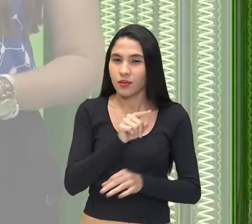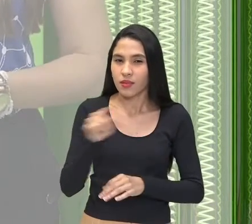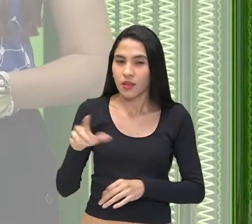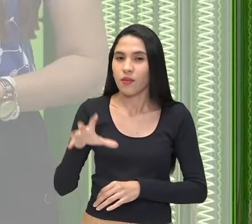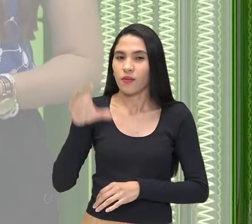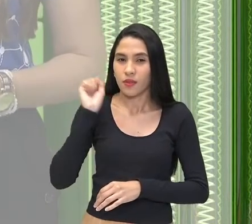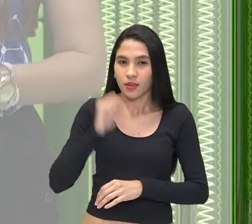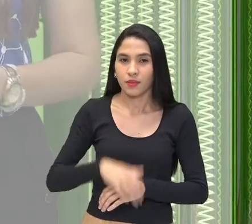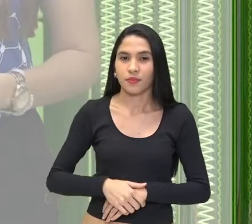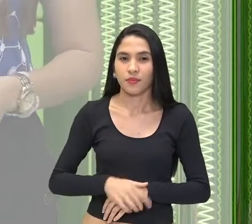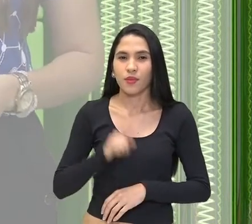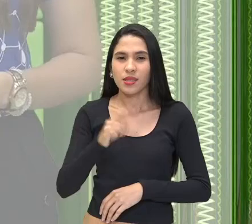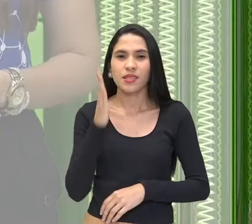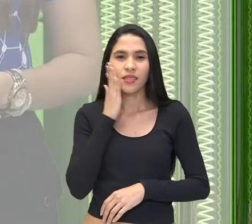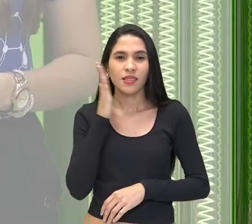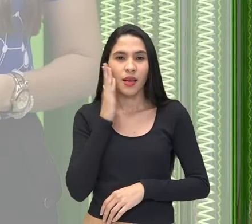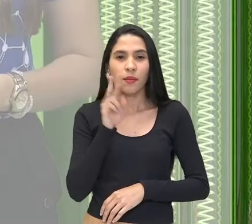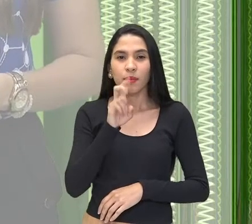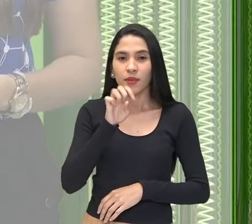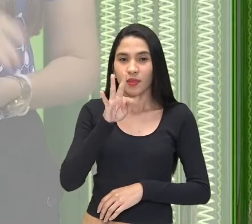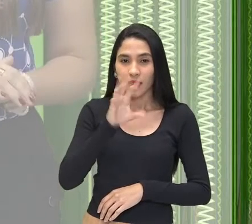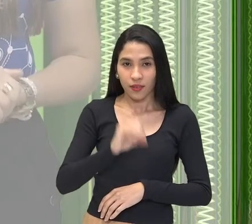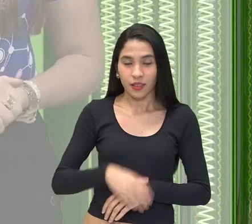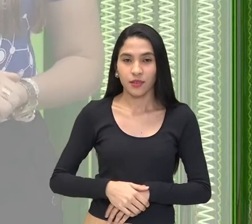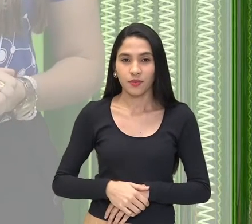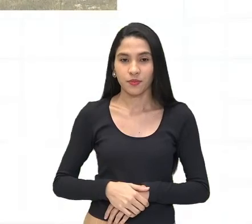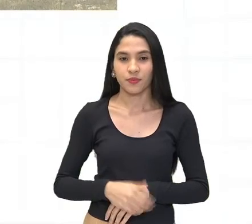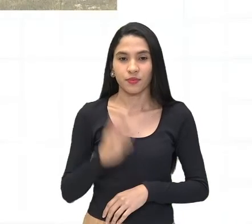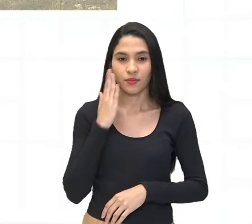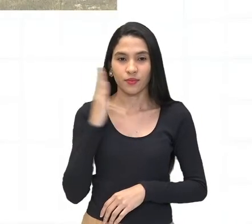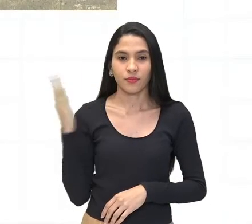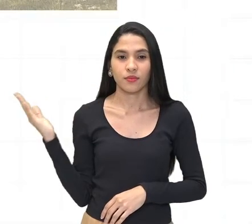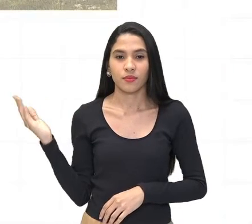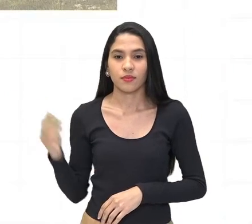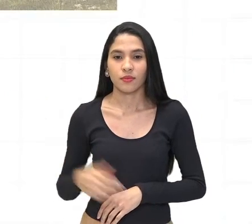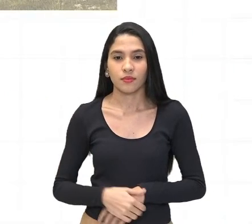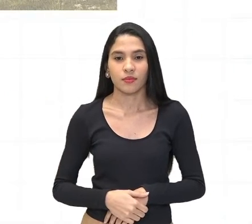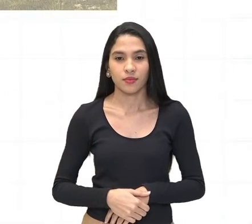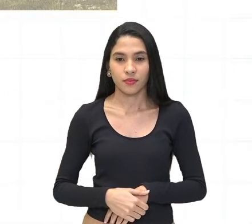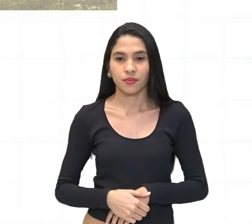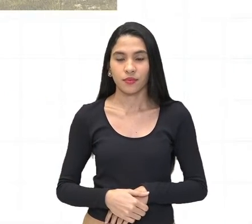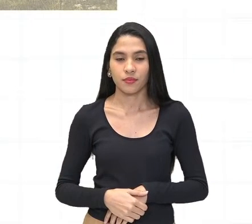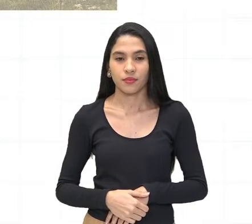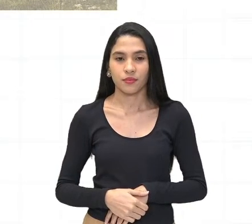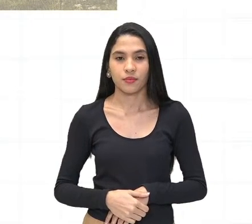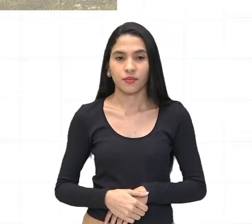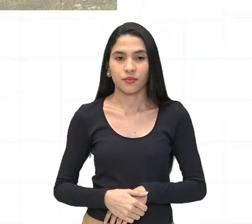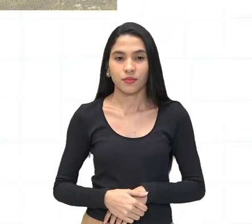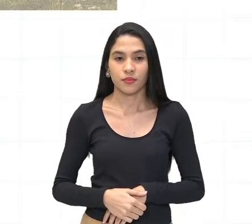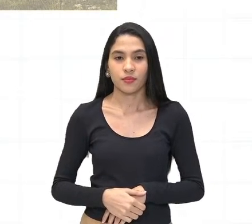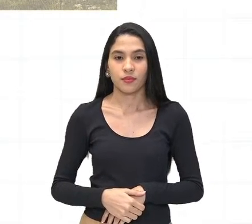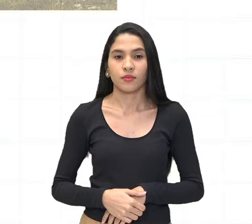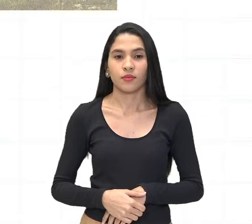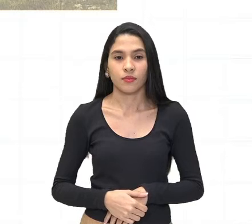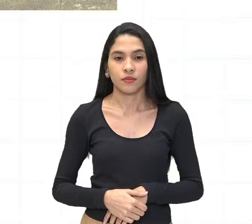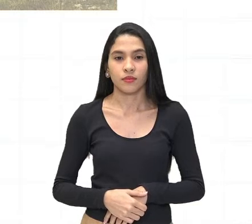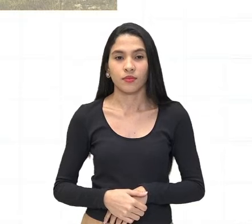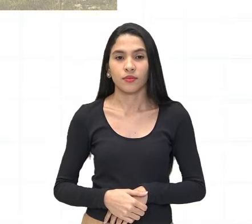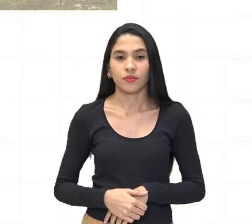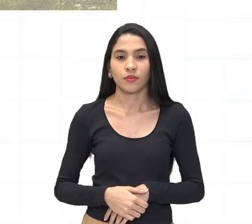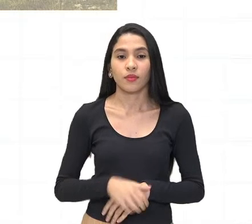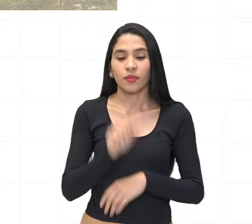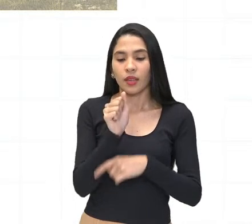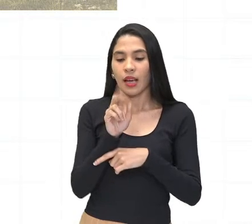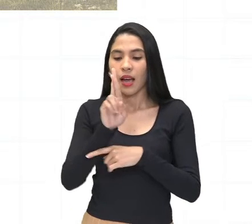falar. Vocês sabem o que é o vento? Então, vamos aí para a nossa próxima cartela. Então, quando o movimento do ar